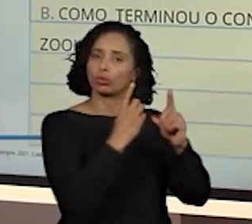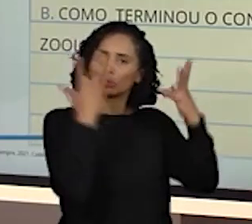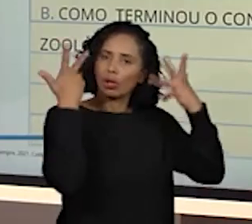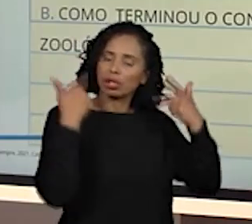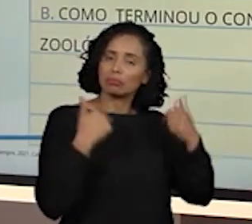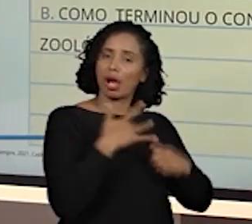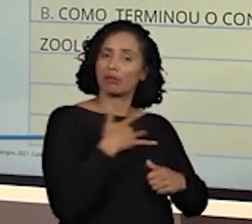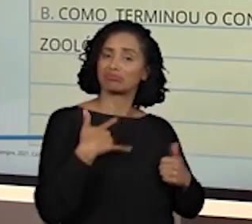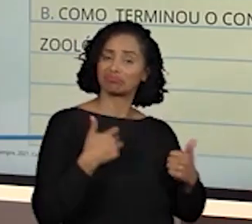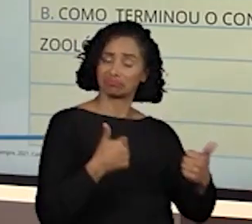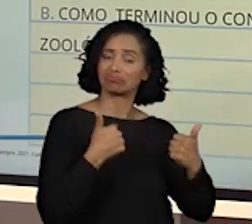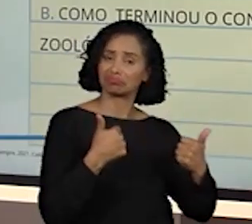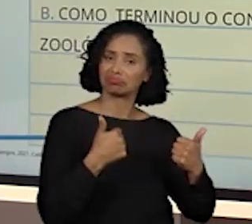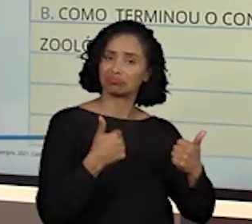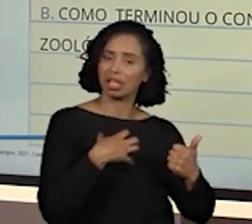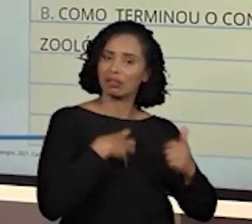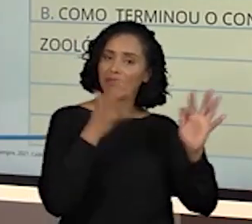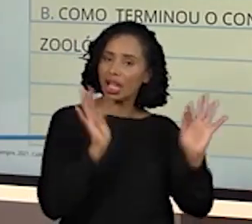suas jaulas.